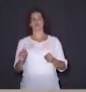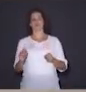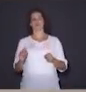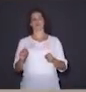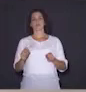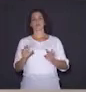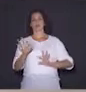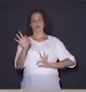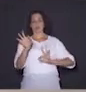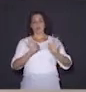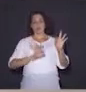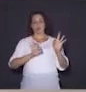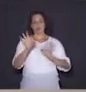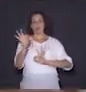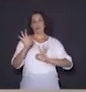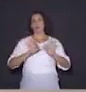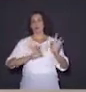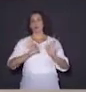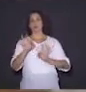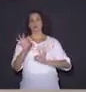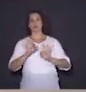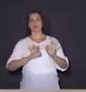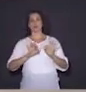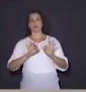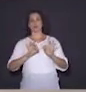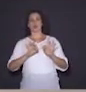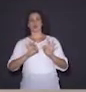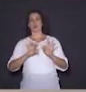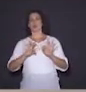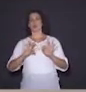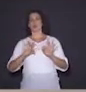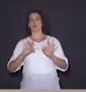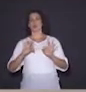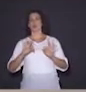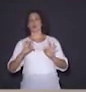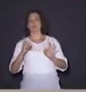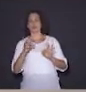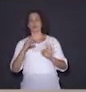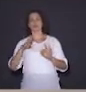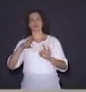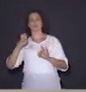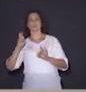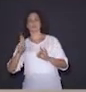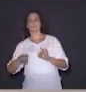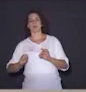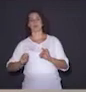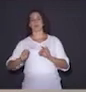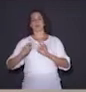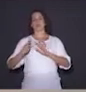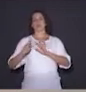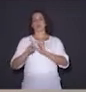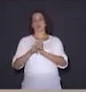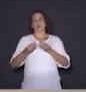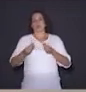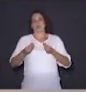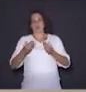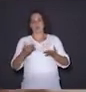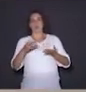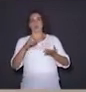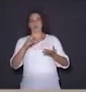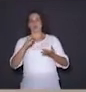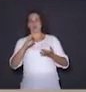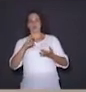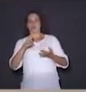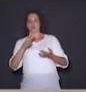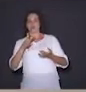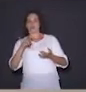infraestrutura ou todos os bens na verdade indispensáveis à prestação de serviço eles são o que a gente chama de bens reversíveis